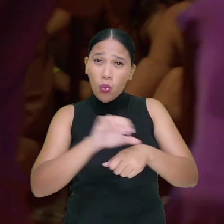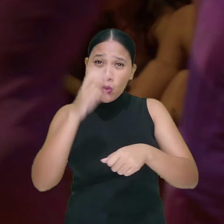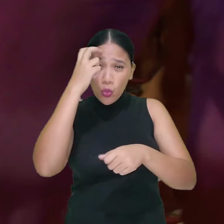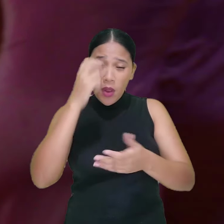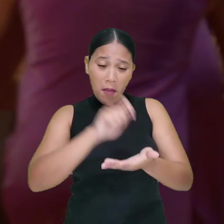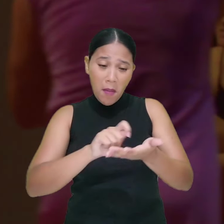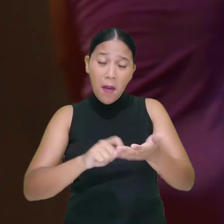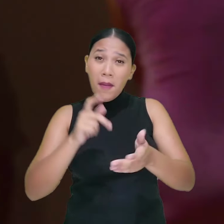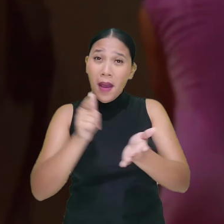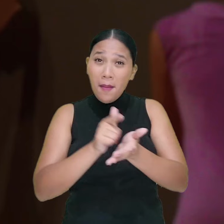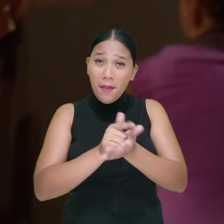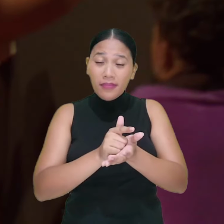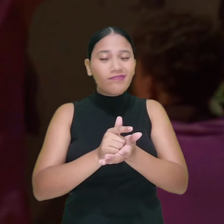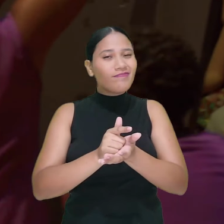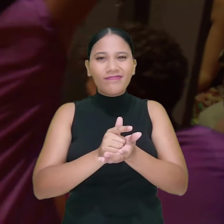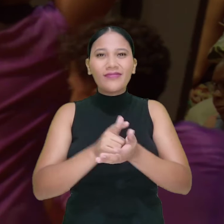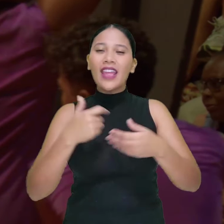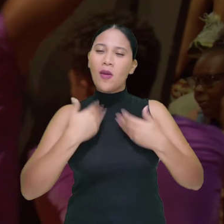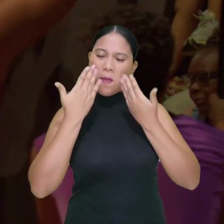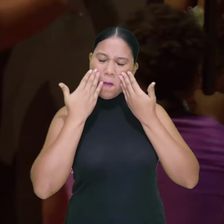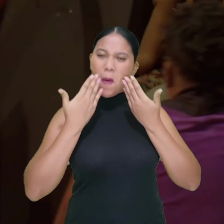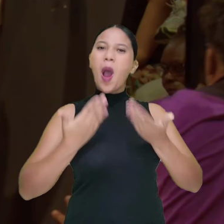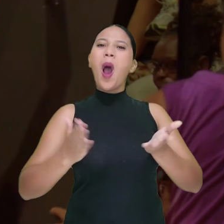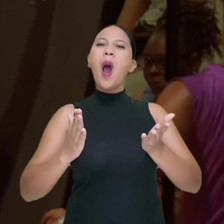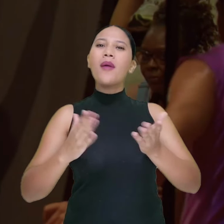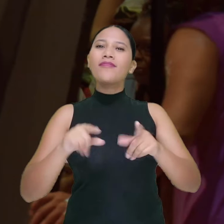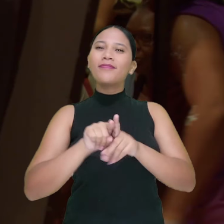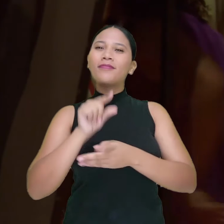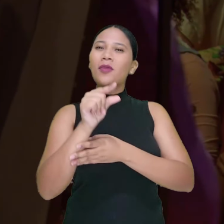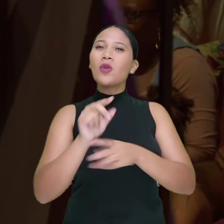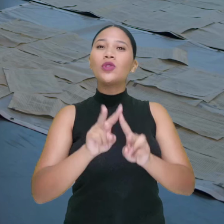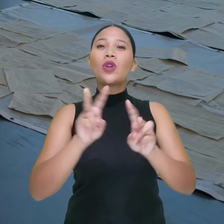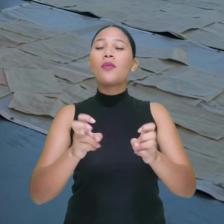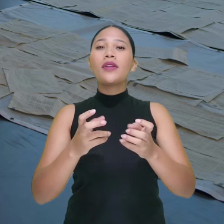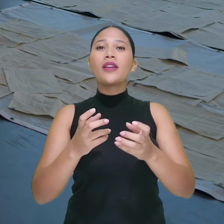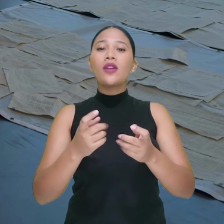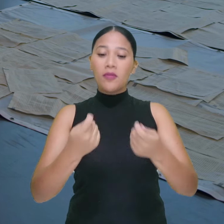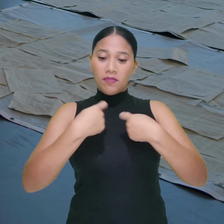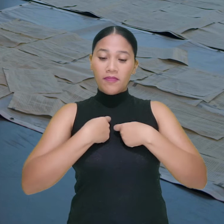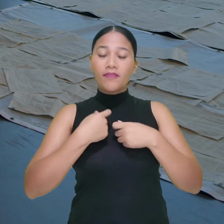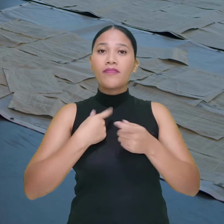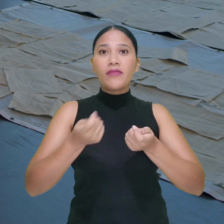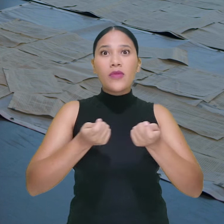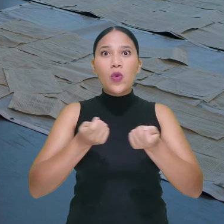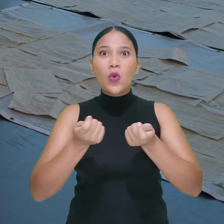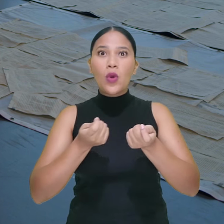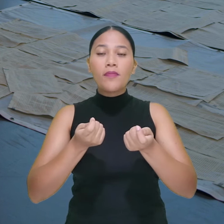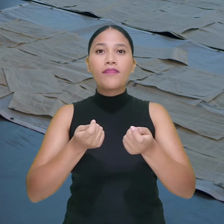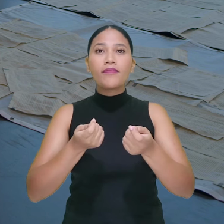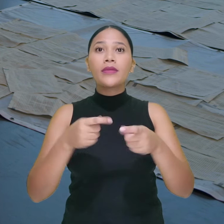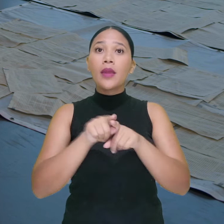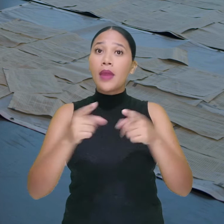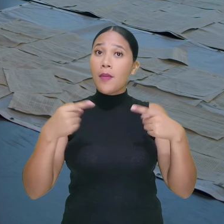papel não dá conta da cultura, sabe? Então é também uma forma de eu me rebelar um pouco sobre que me